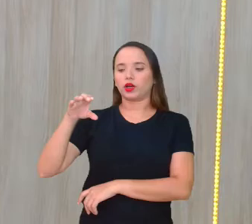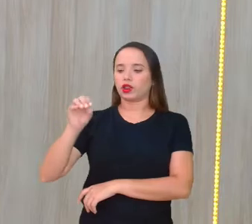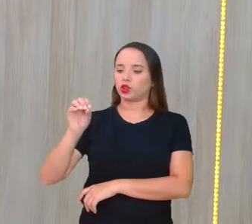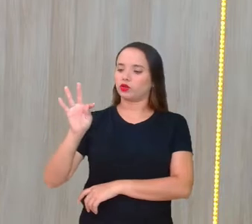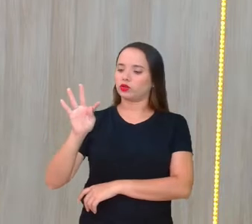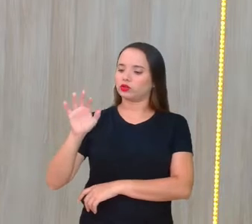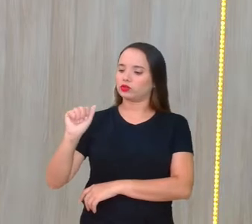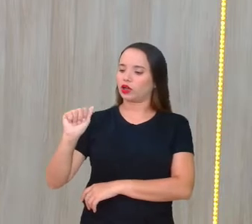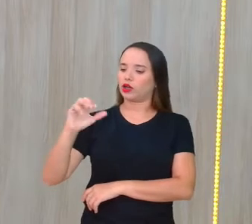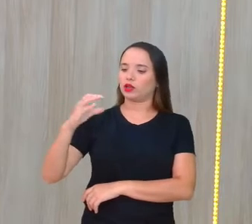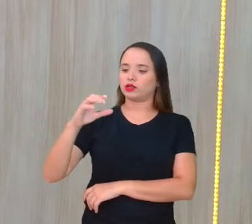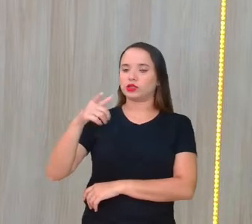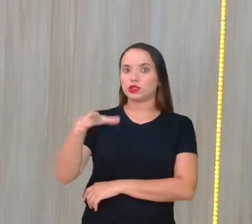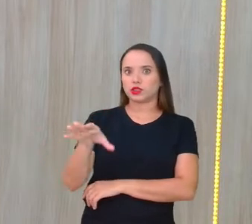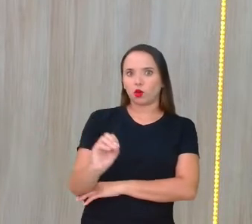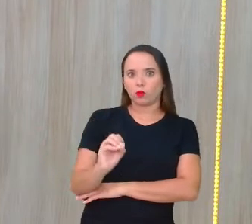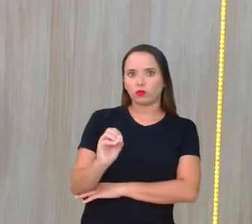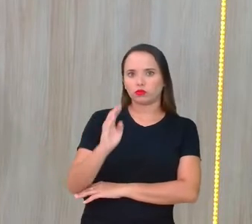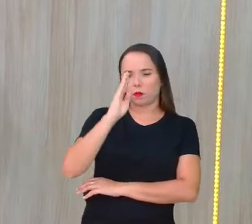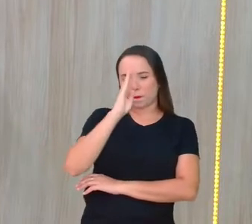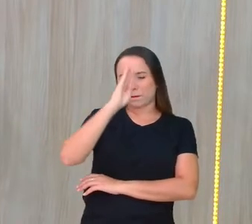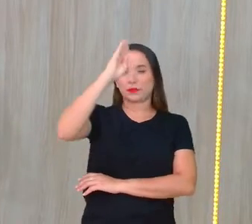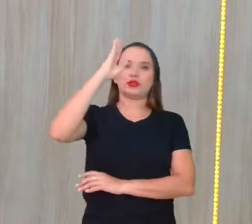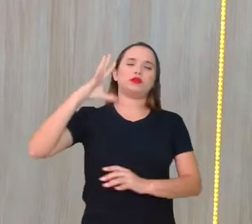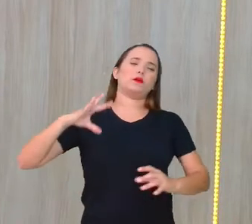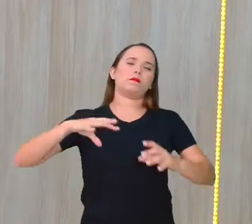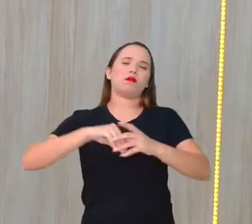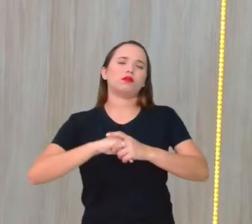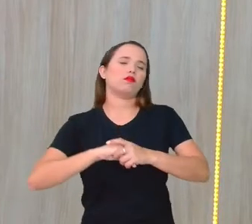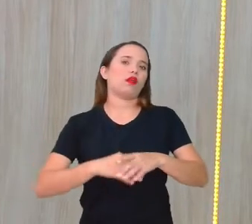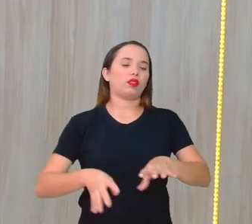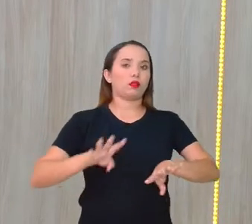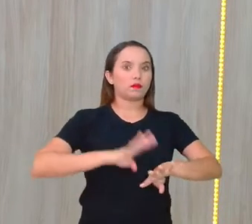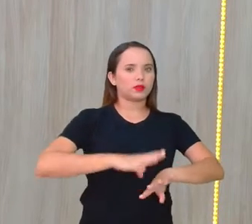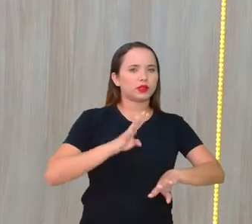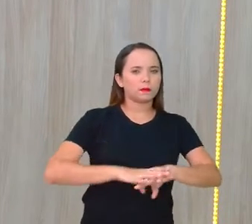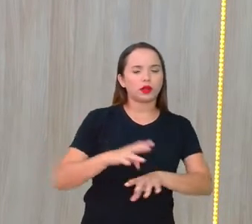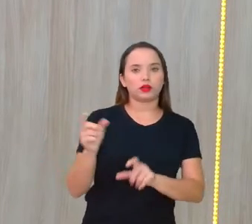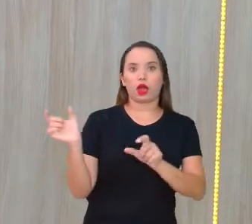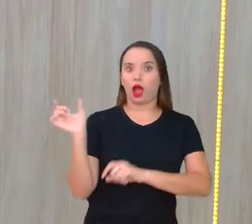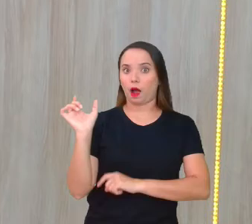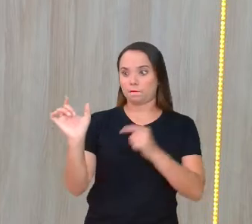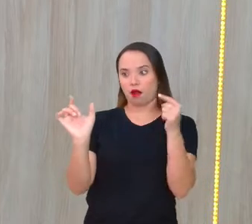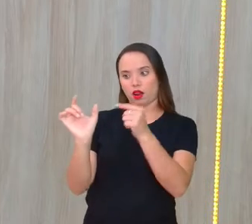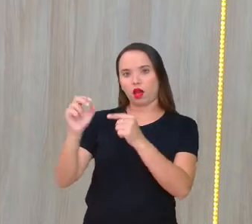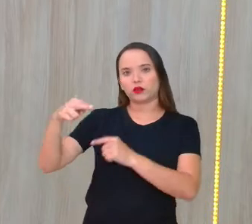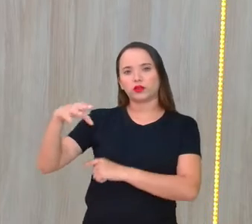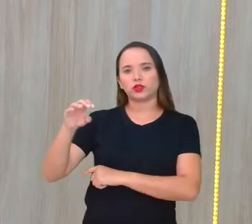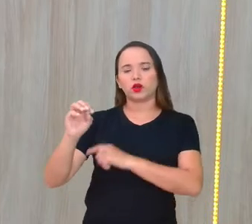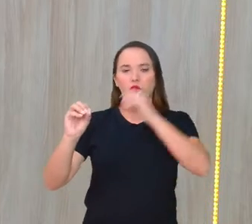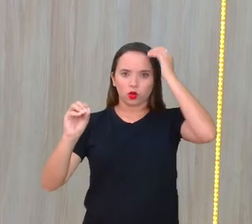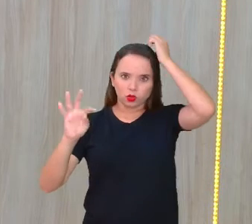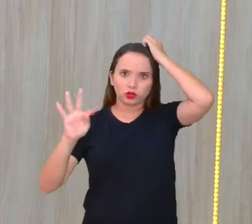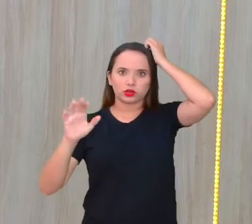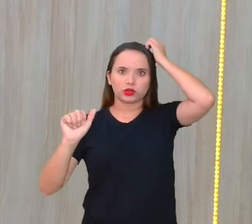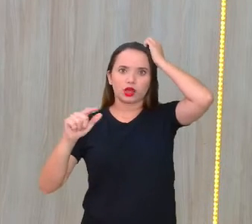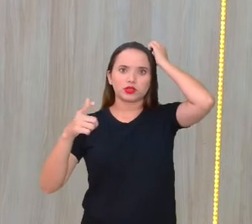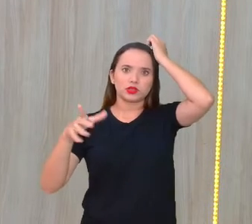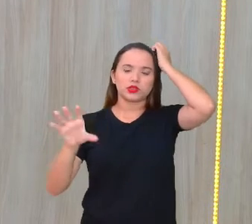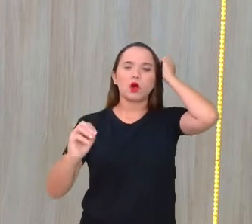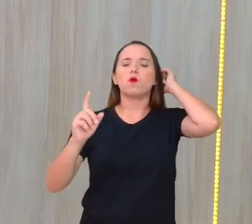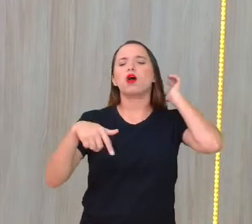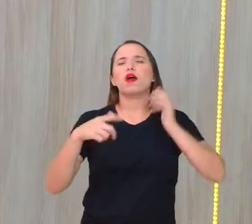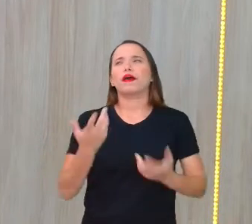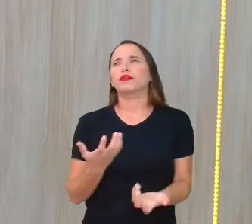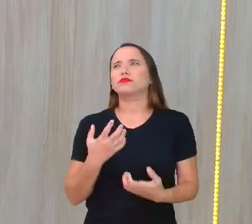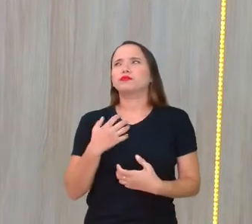palavra notação, principalmente em matemática, em música, por exemplo, é uma maneira peculiar de escrever algo daquela área,